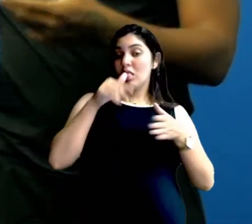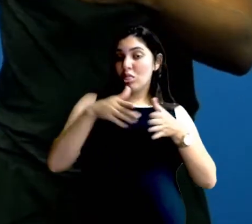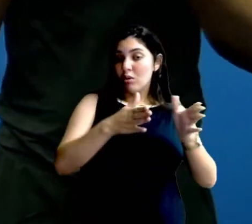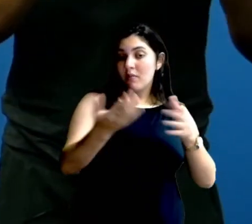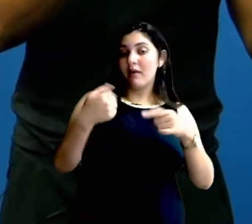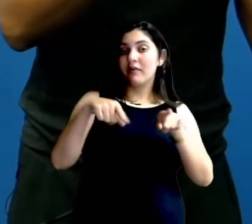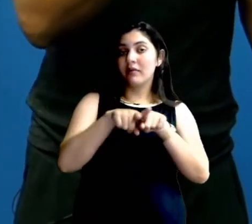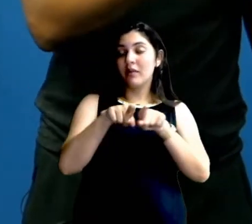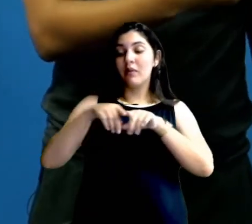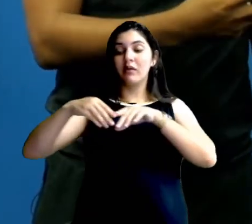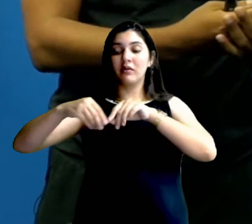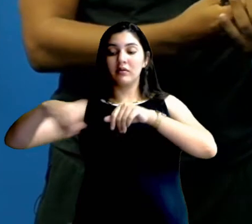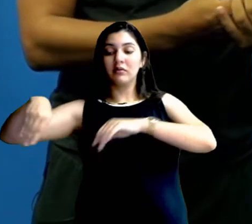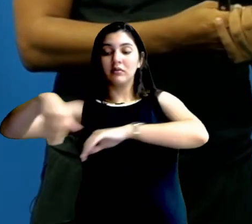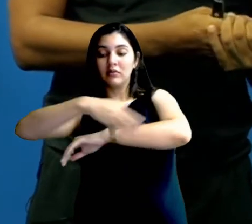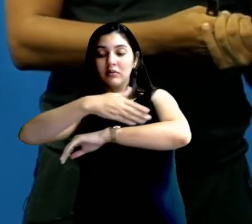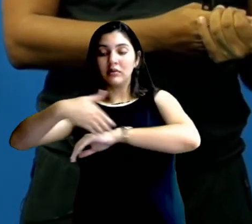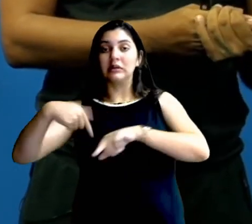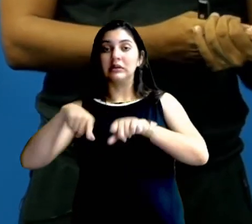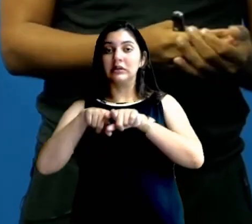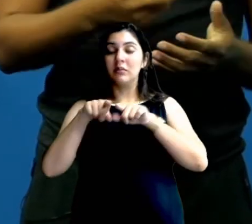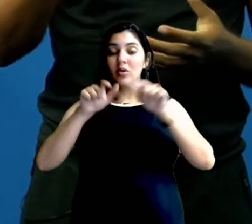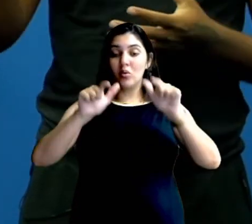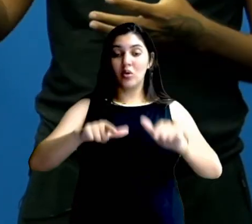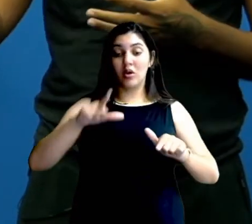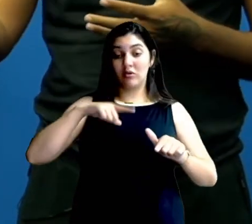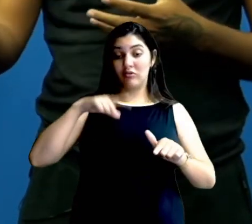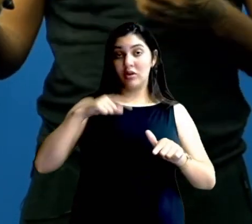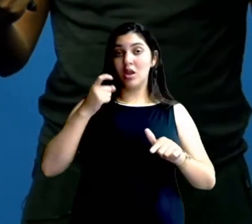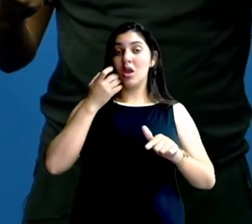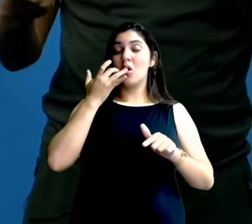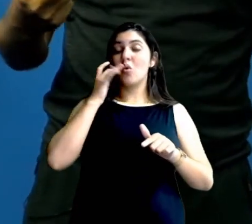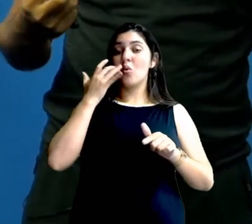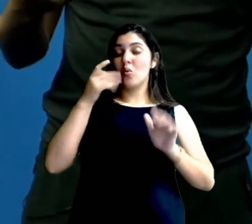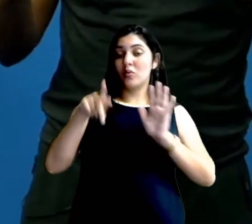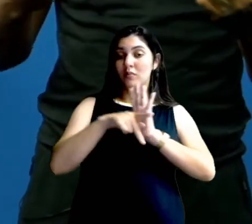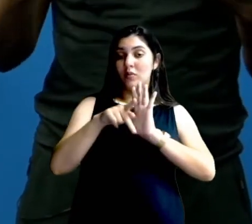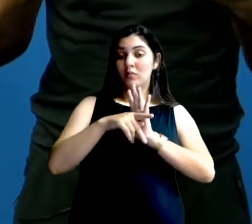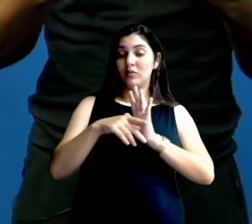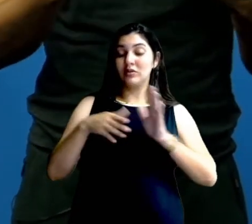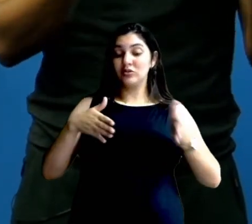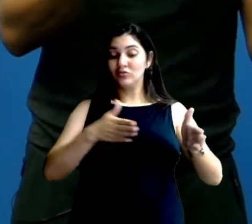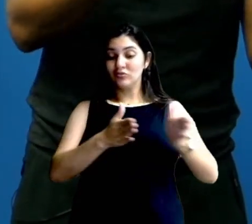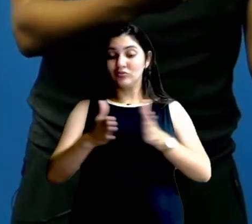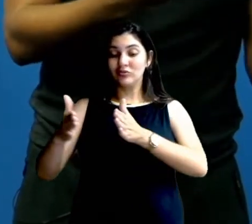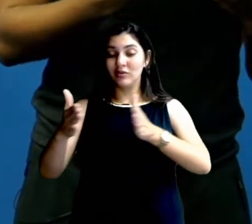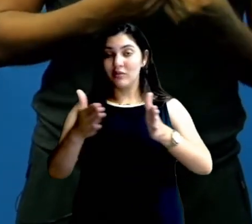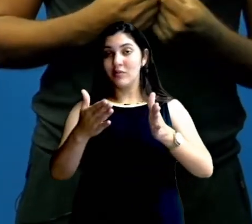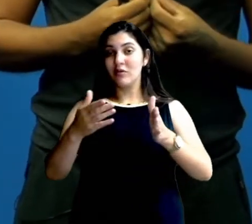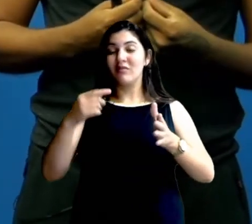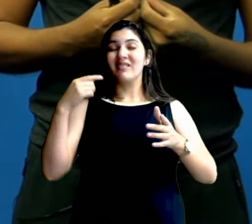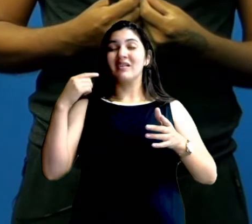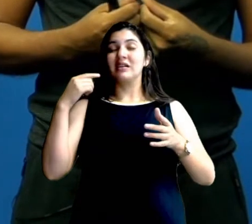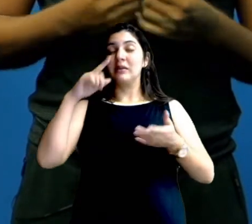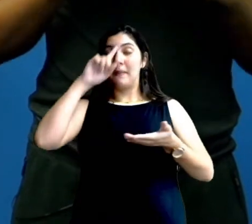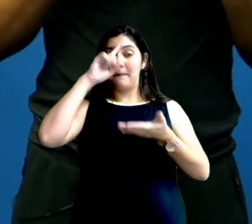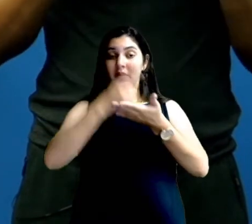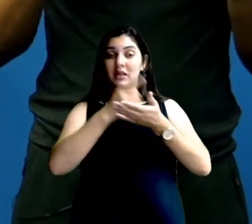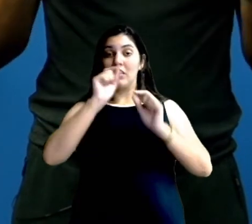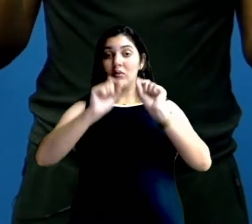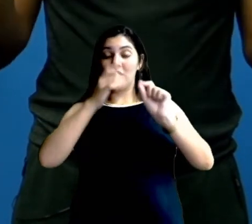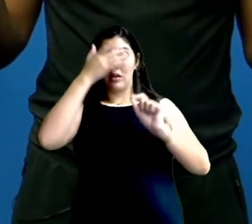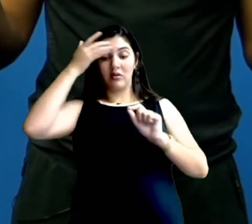falei para vocês anteriormente e também as minas de ouro Então essas rotas E as minas de ouro ficaram sob o controle dos